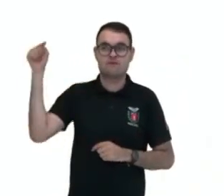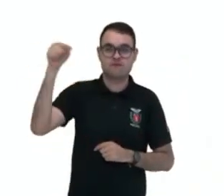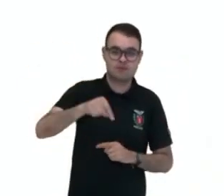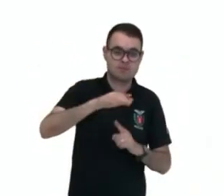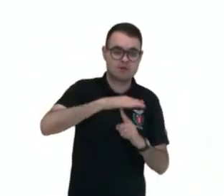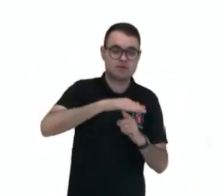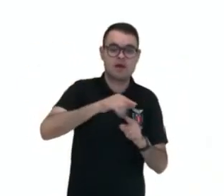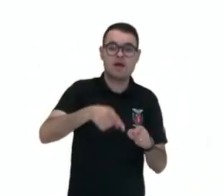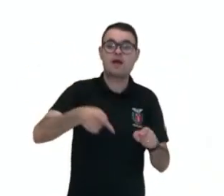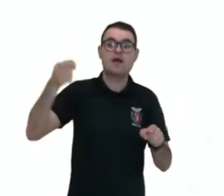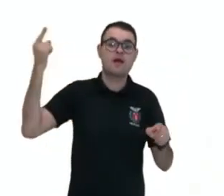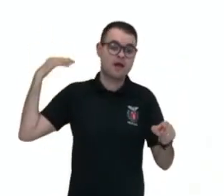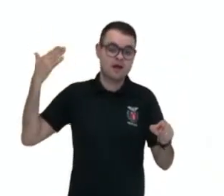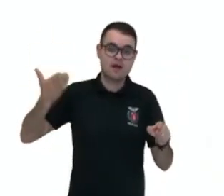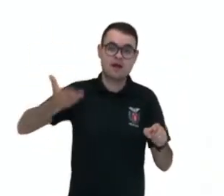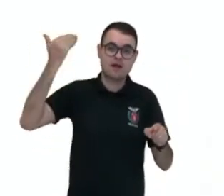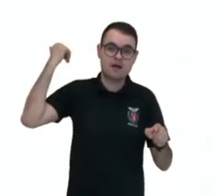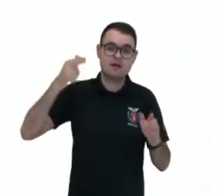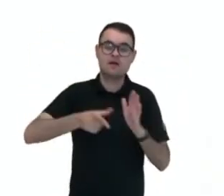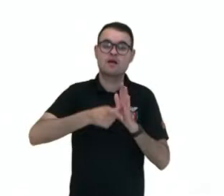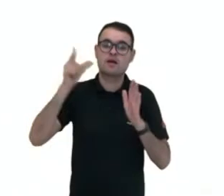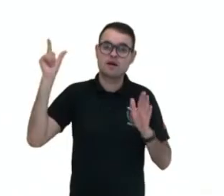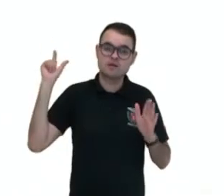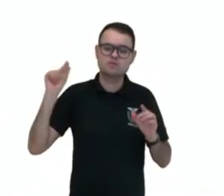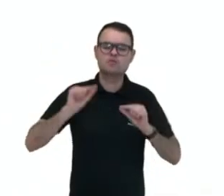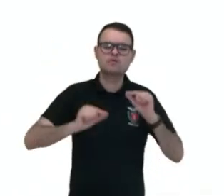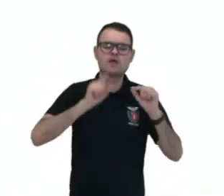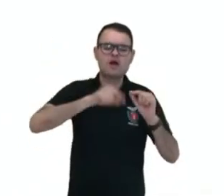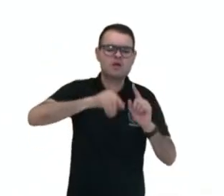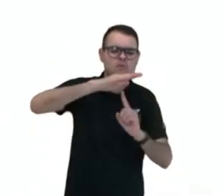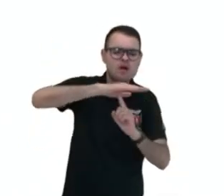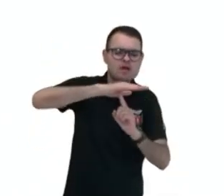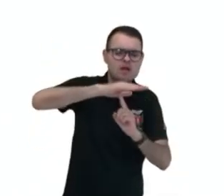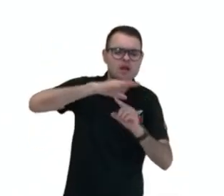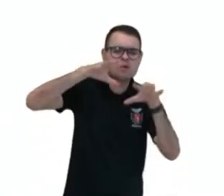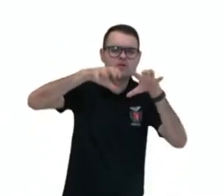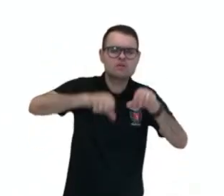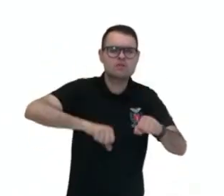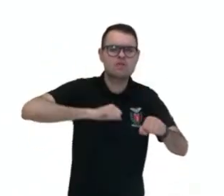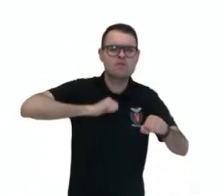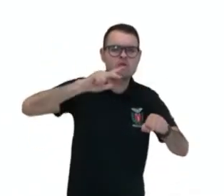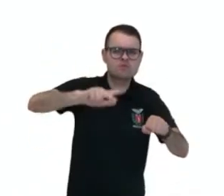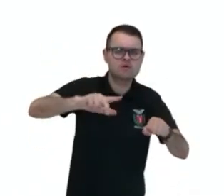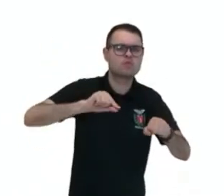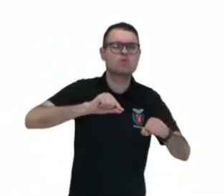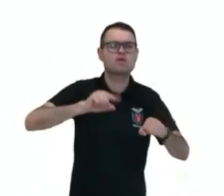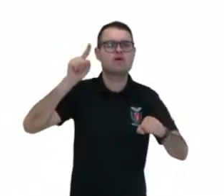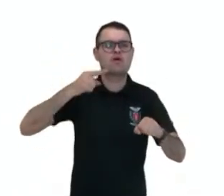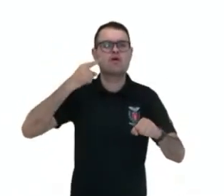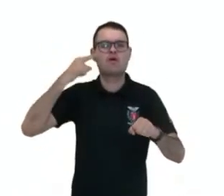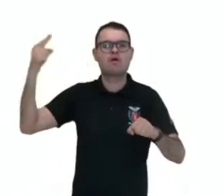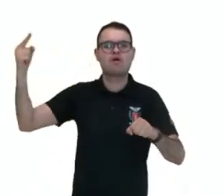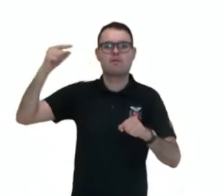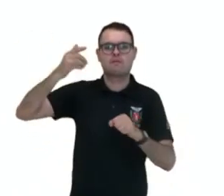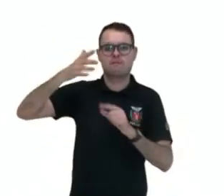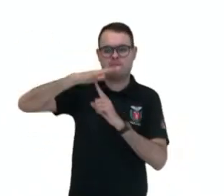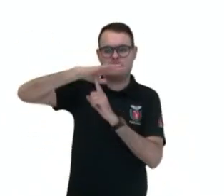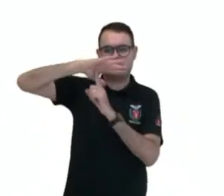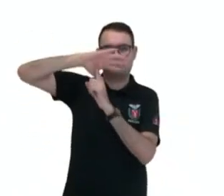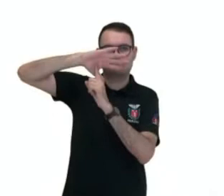Paraná quando o Brasil foi colonizado pelos portugueses? Então, se vocês observarem esse slide, olha o tamanho do